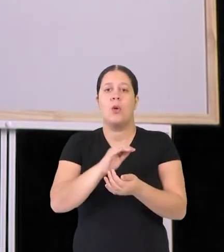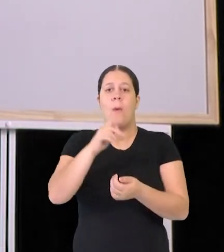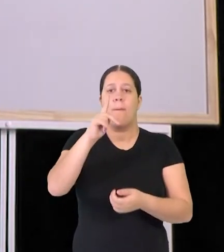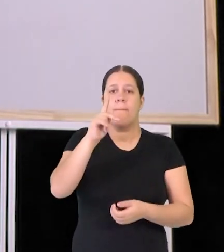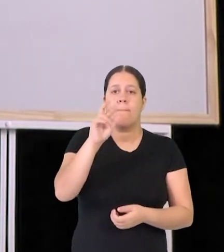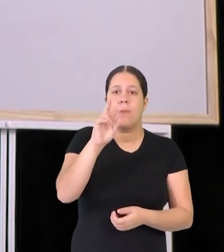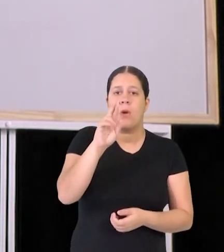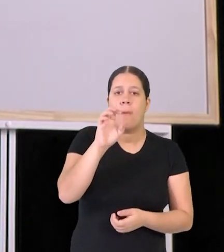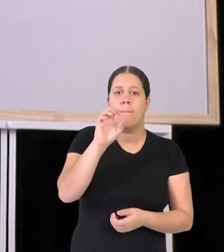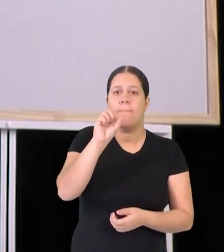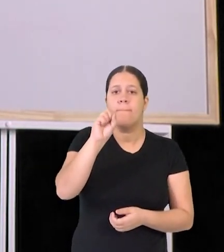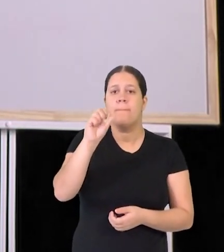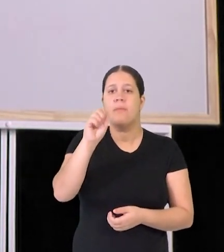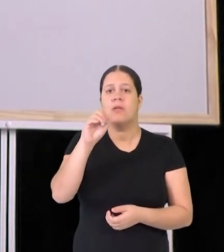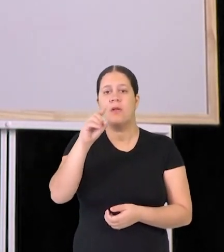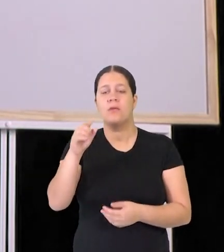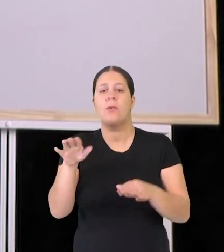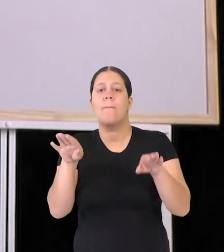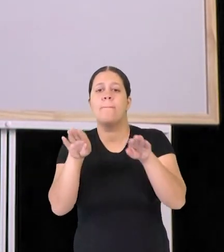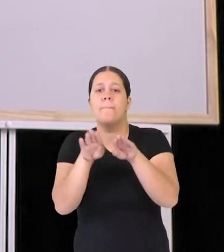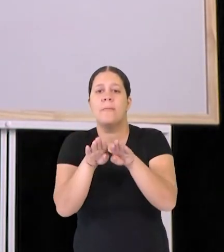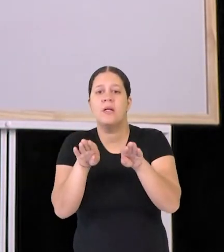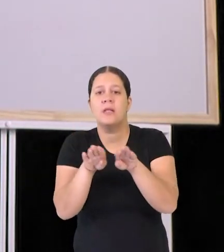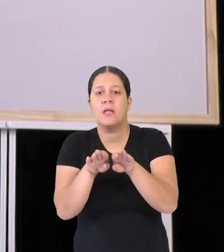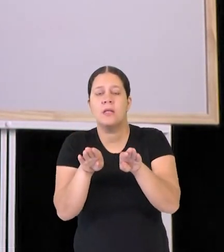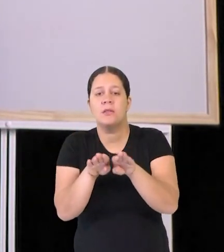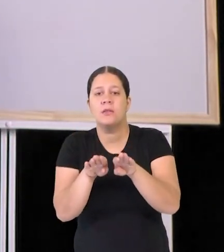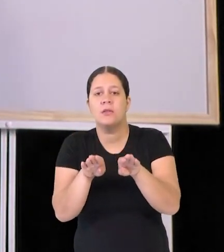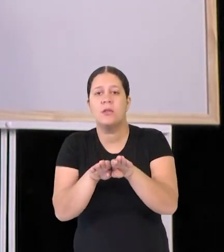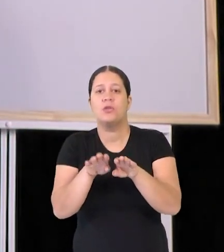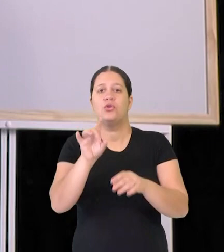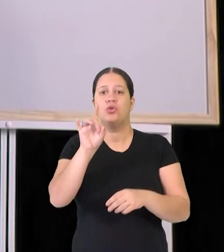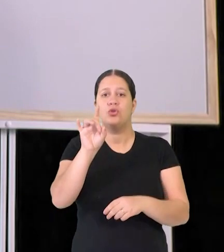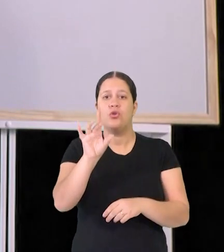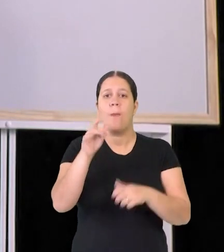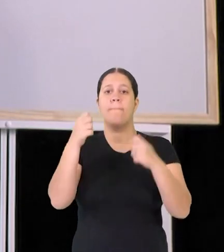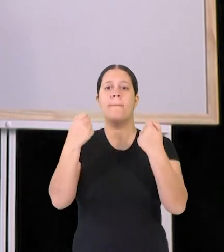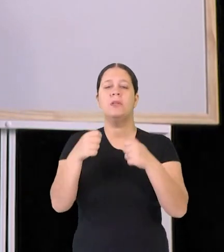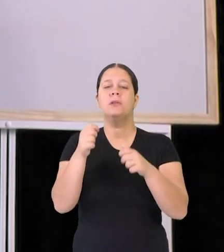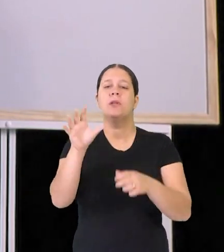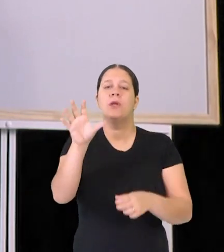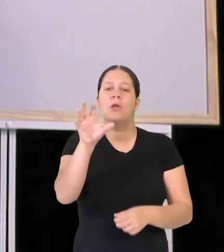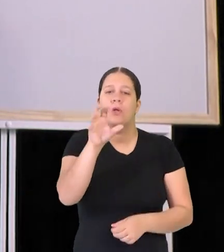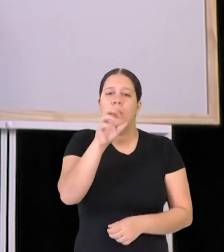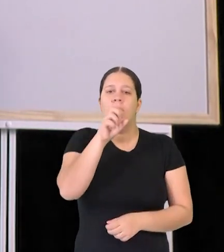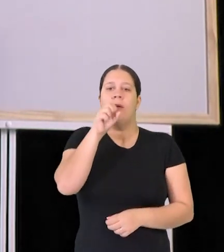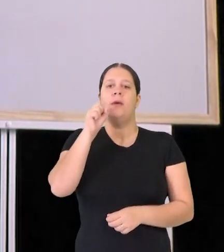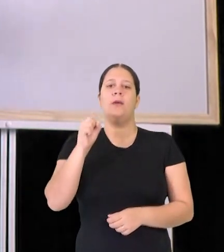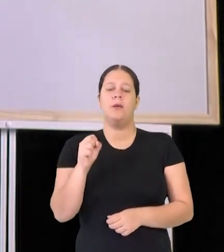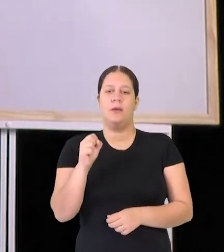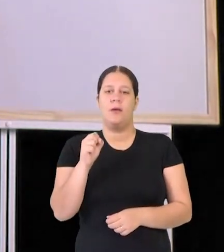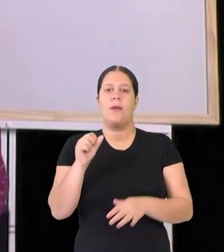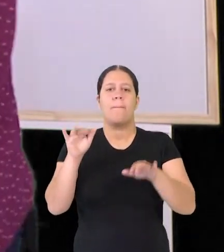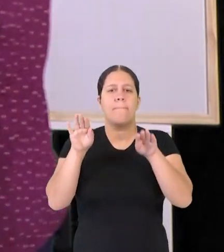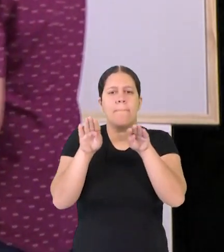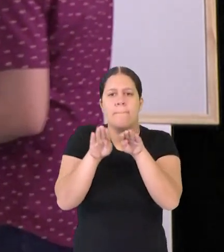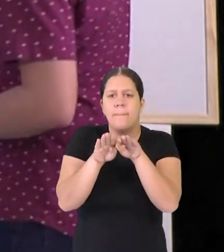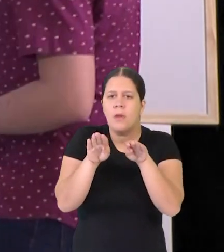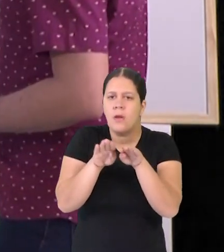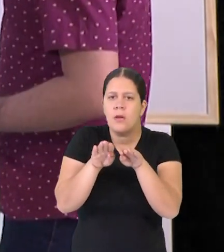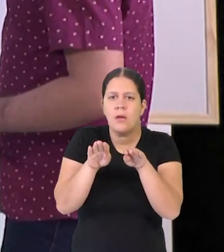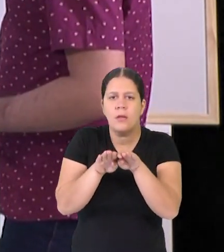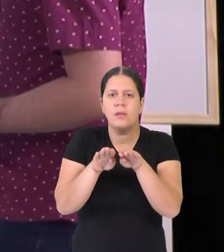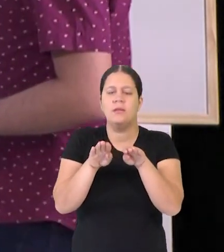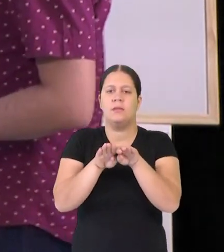para todos os casos aqui, ela é a mesma, porque ela só depende de quem? Do ar que está em cima. Tranquilo? Então ela é a mesma.